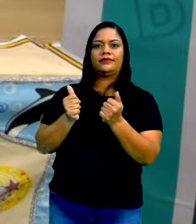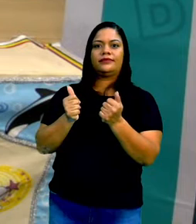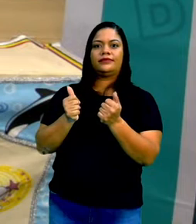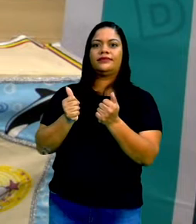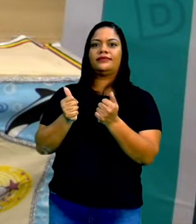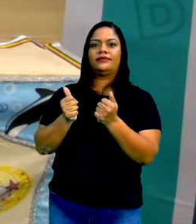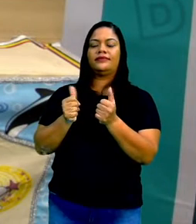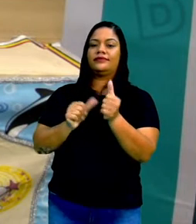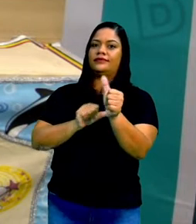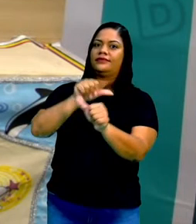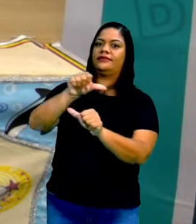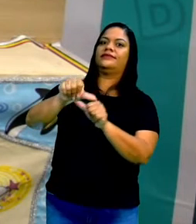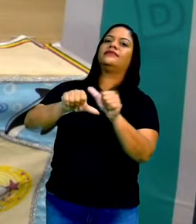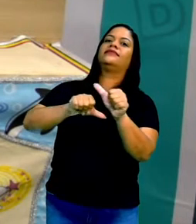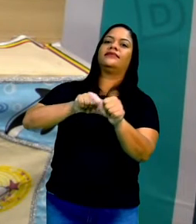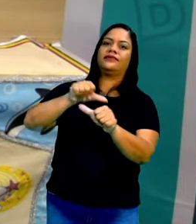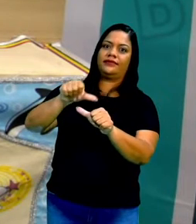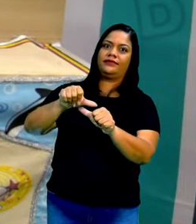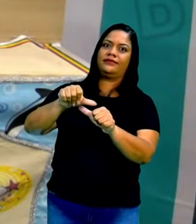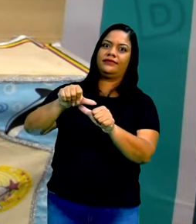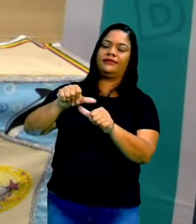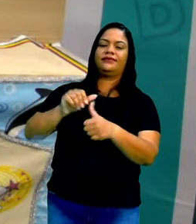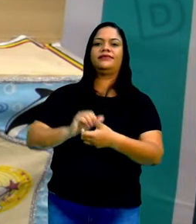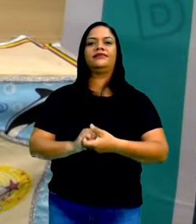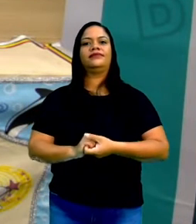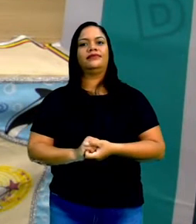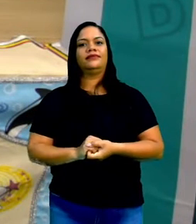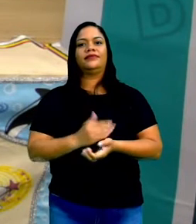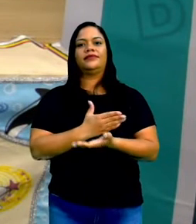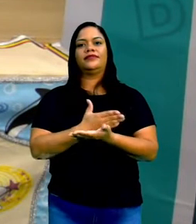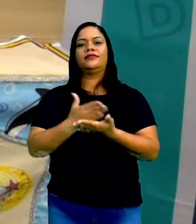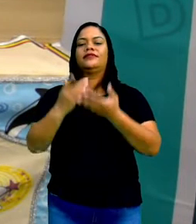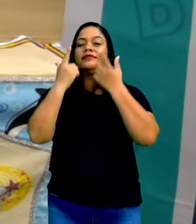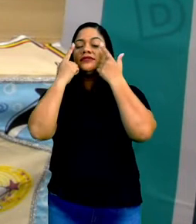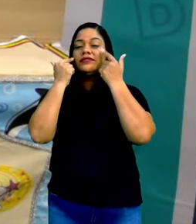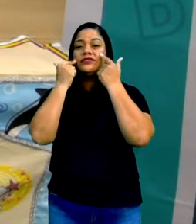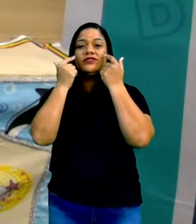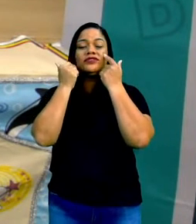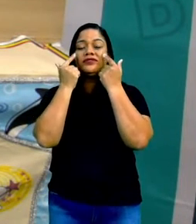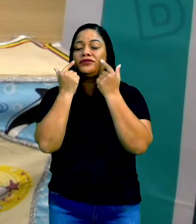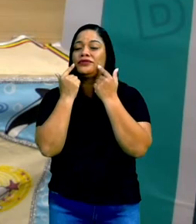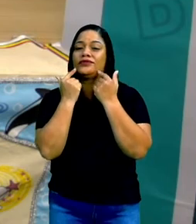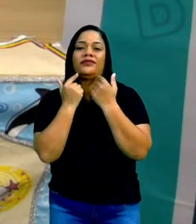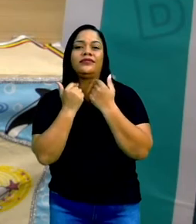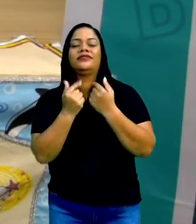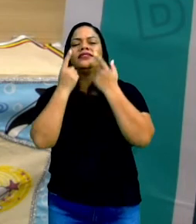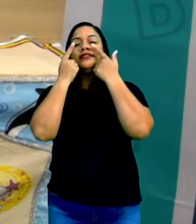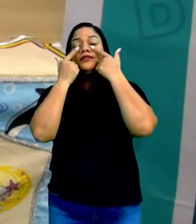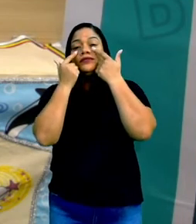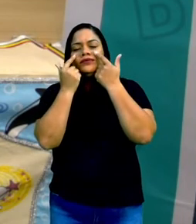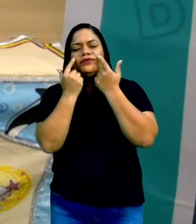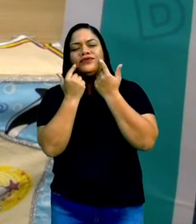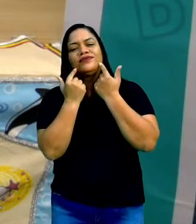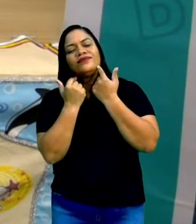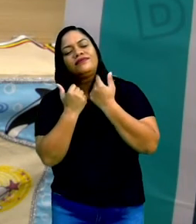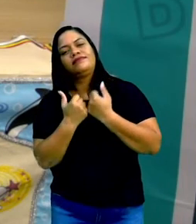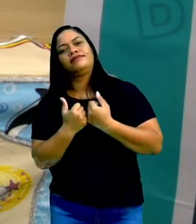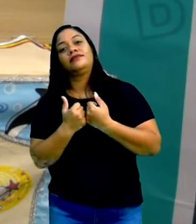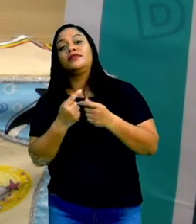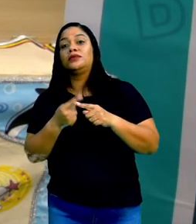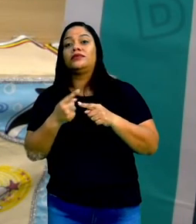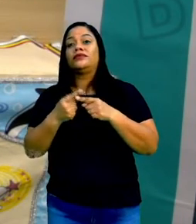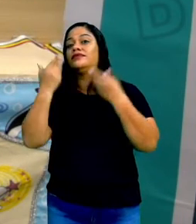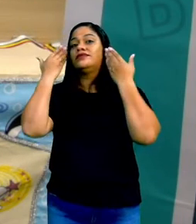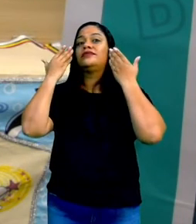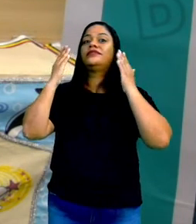para reverter a magia. Então, começou a chorar ainda mais. Ele ficou chorando muito, criança, porque ele